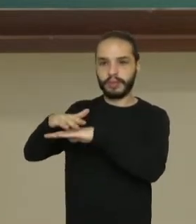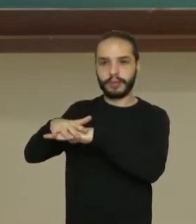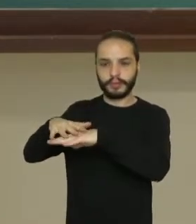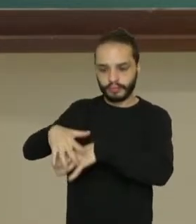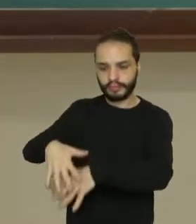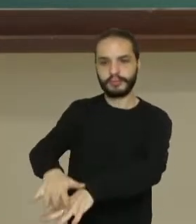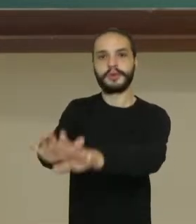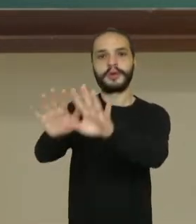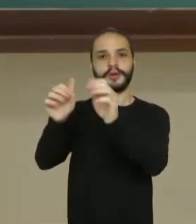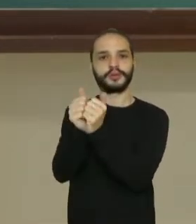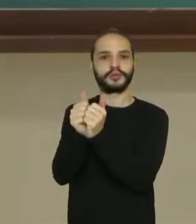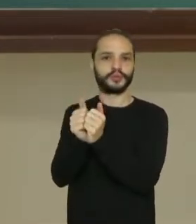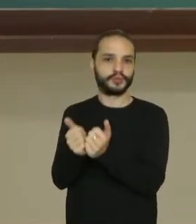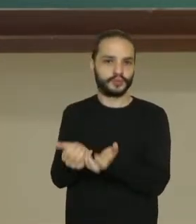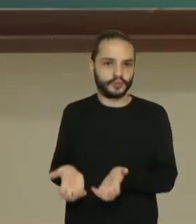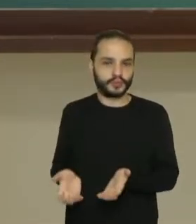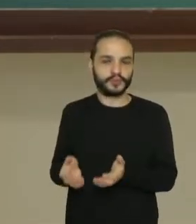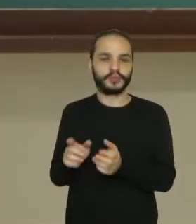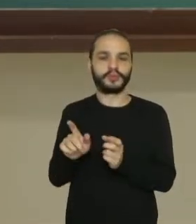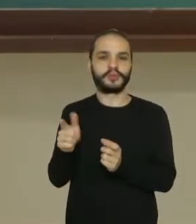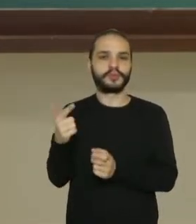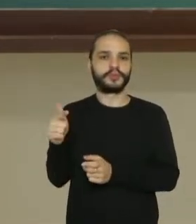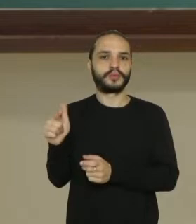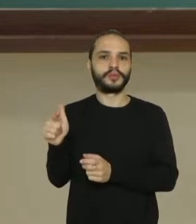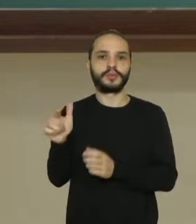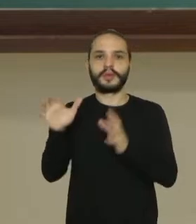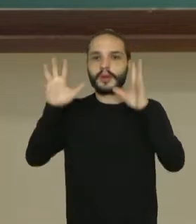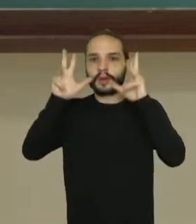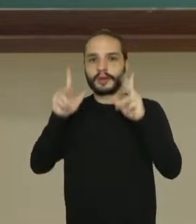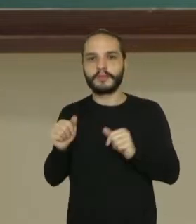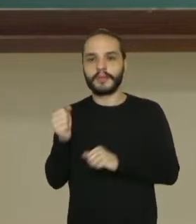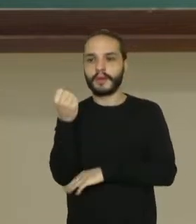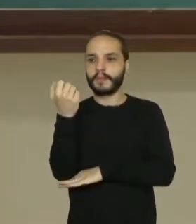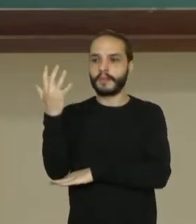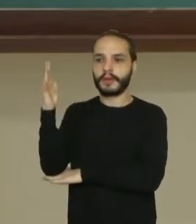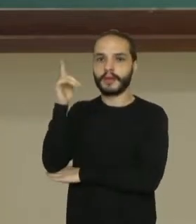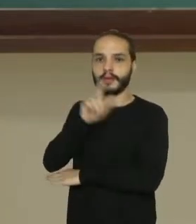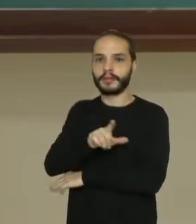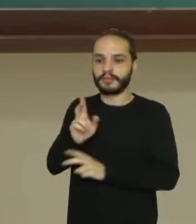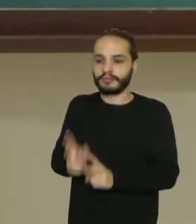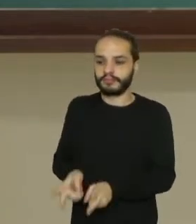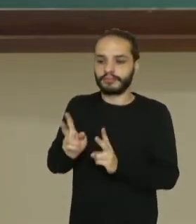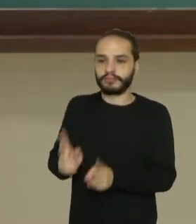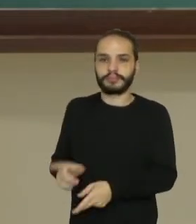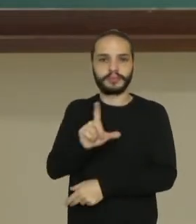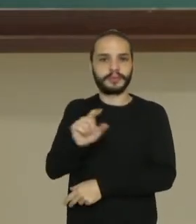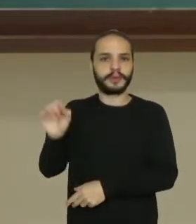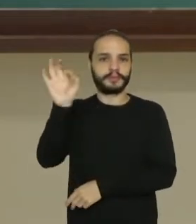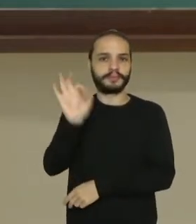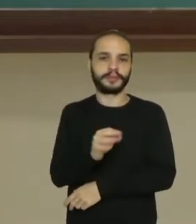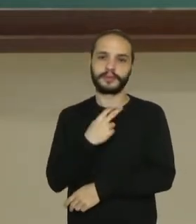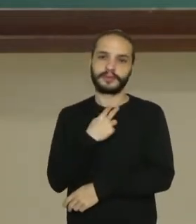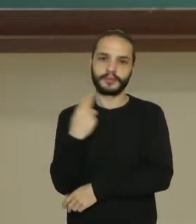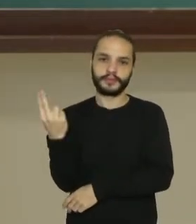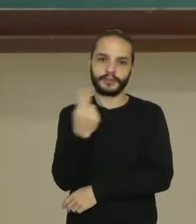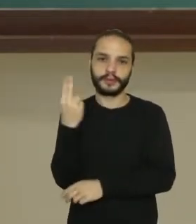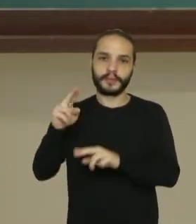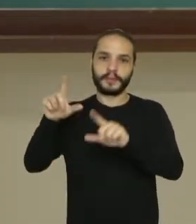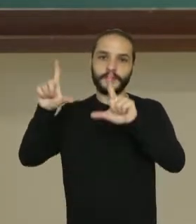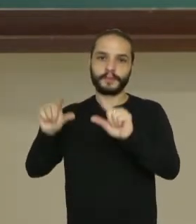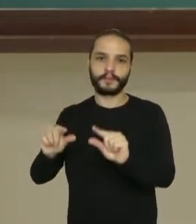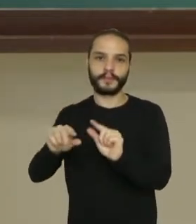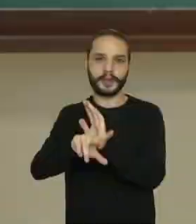carregados pela corrente. Eles não têm animais e plantas que são adaptados para viver 100% naquele local. Então, tem menor